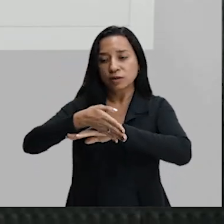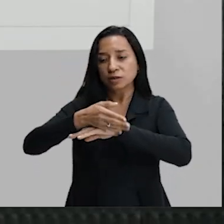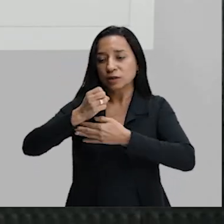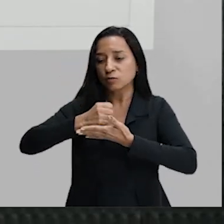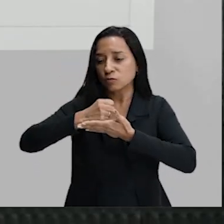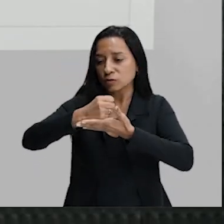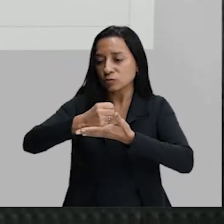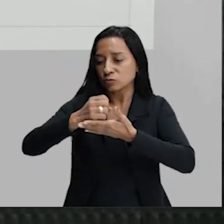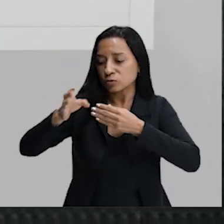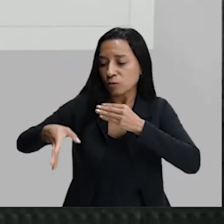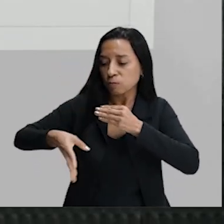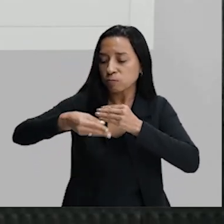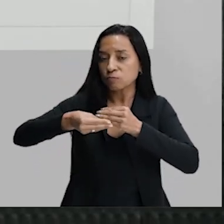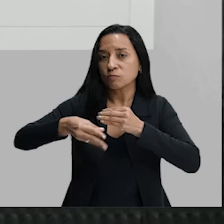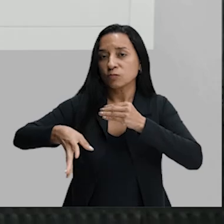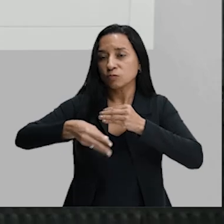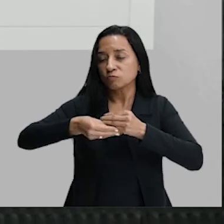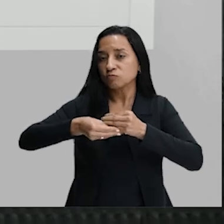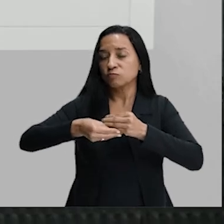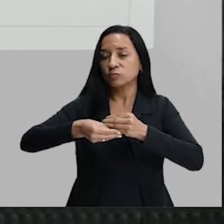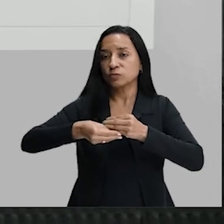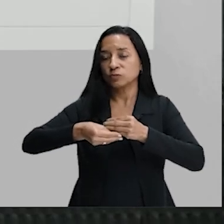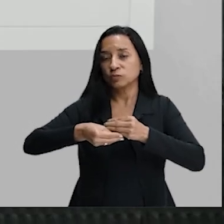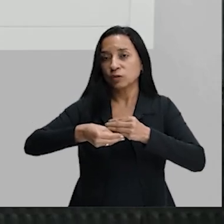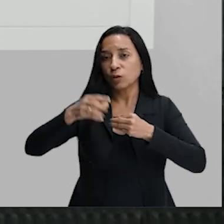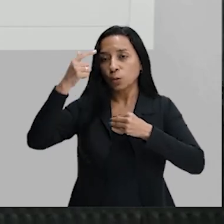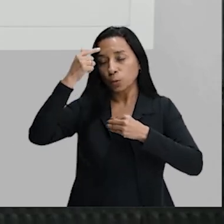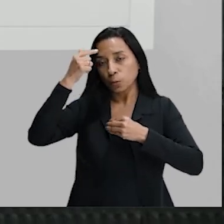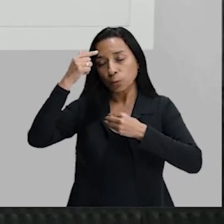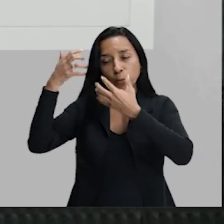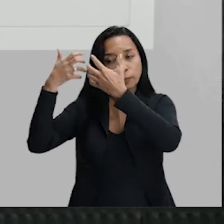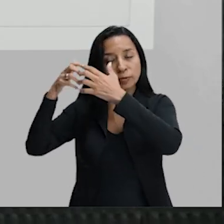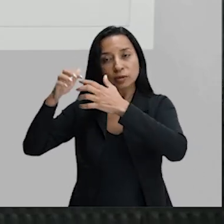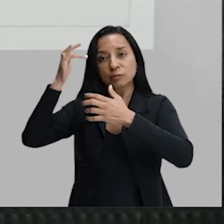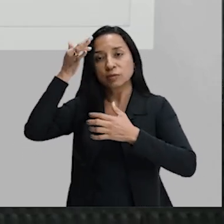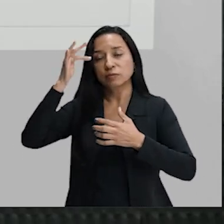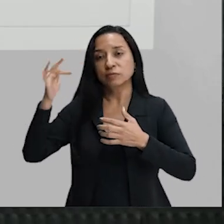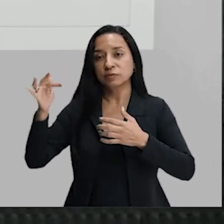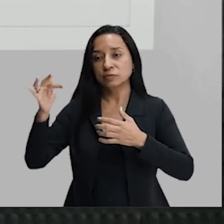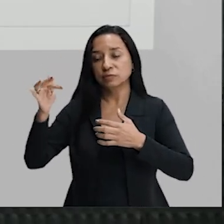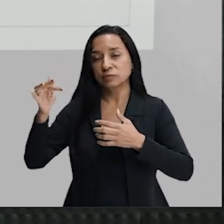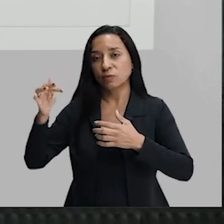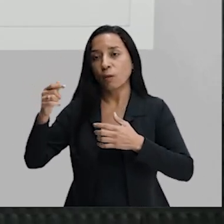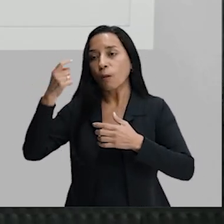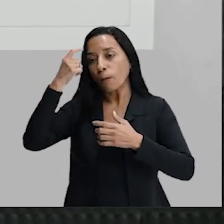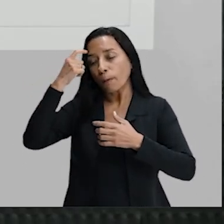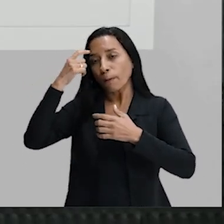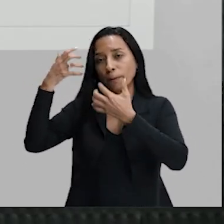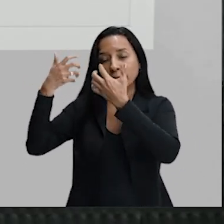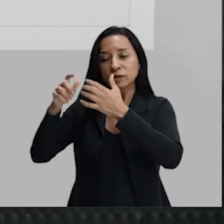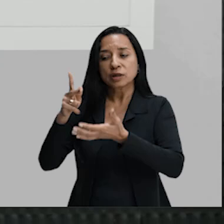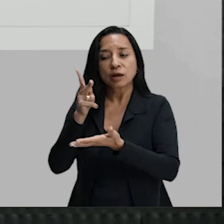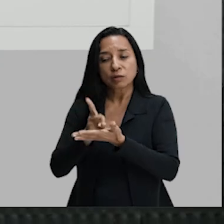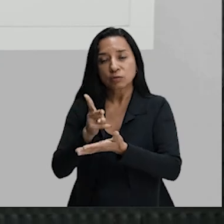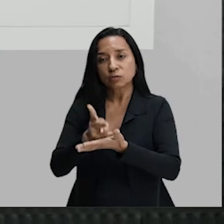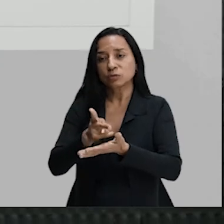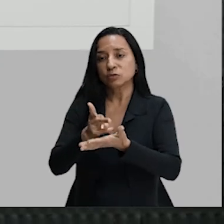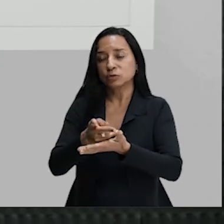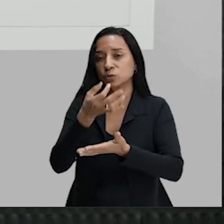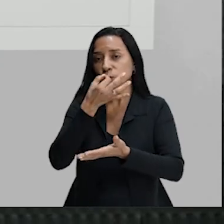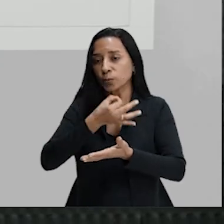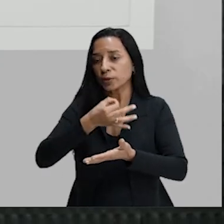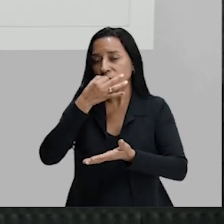da formação do pensamento filosófico. Tá? Este pensar contínuo crítico e este